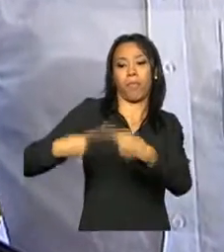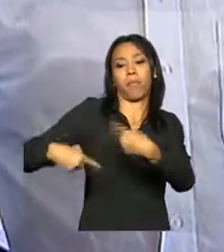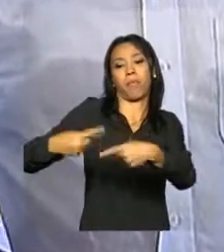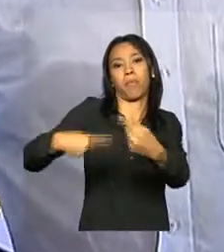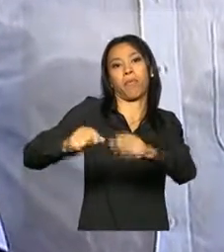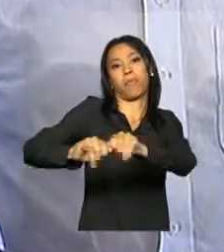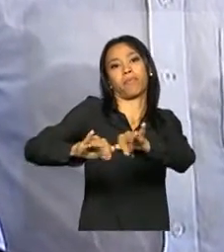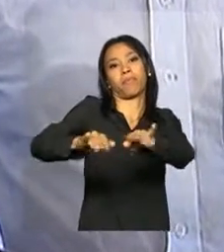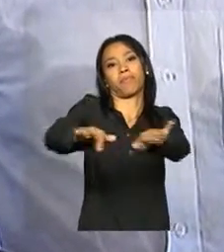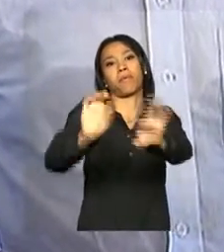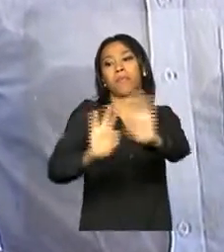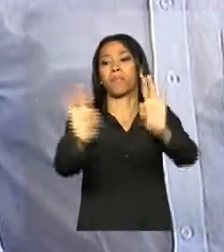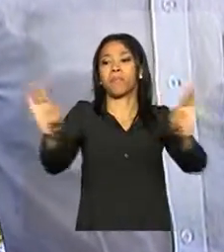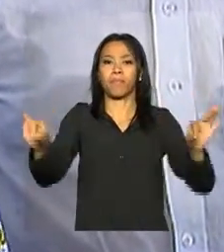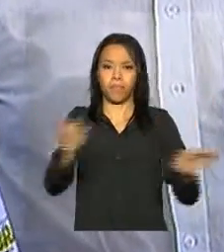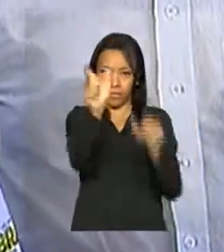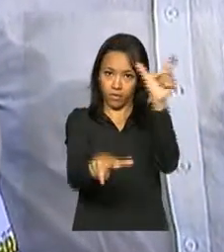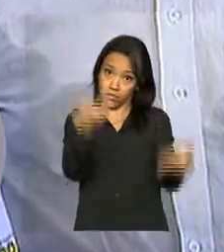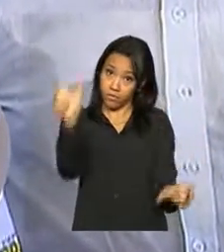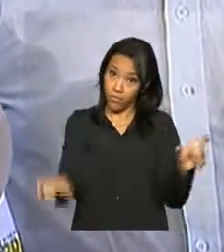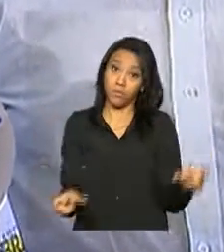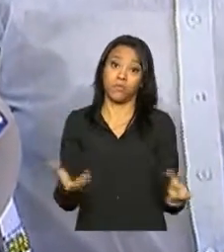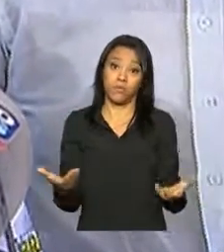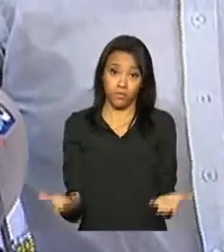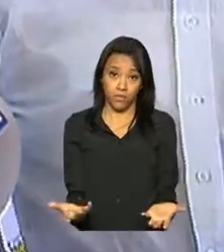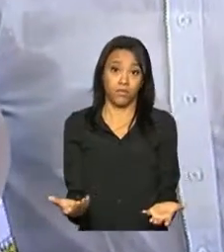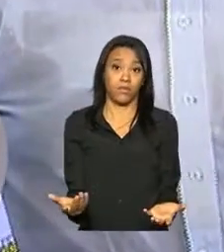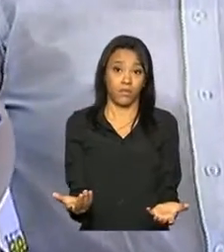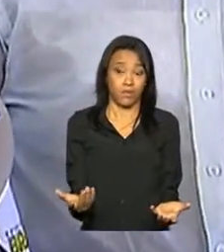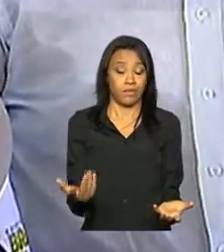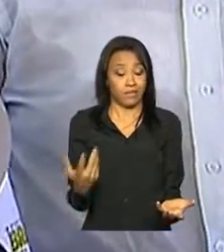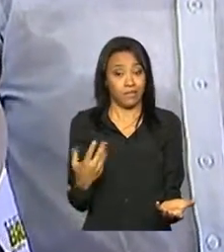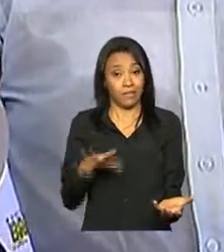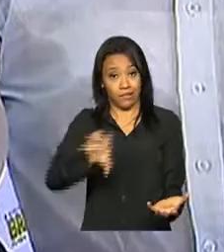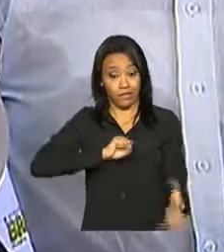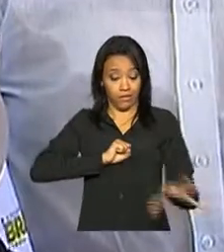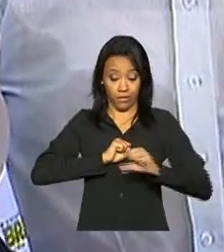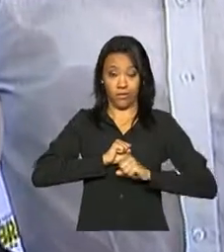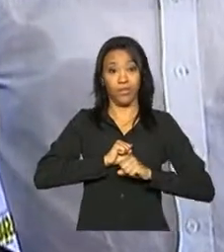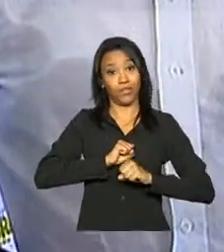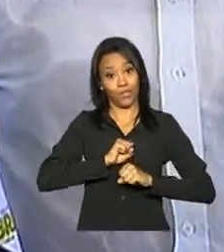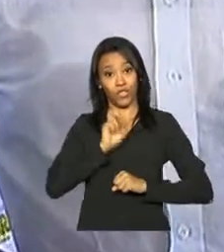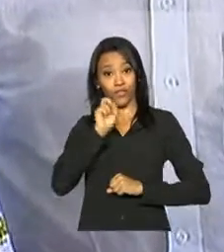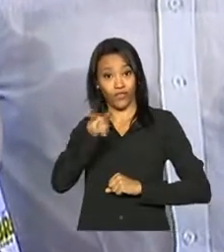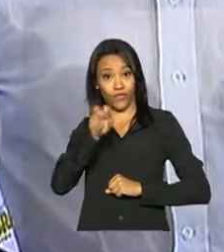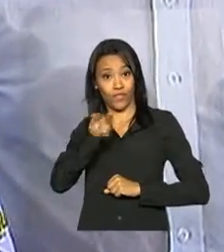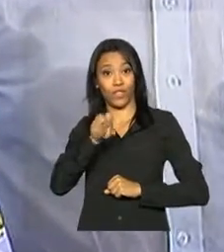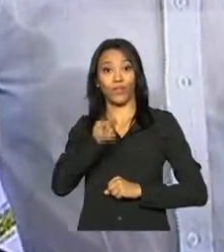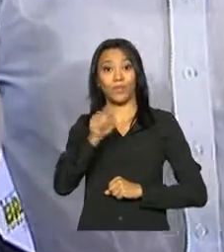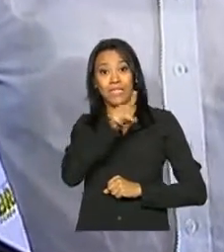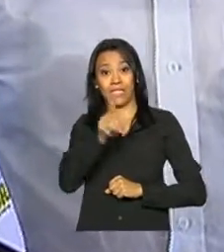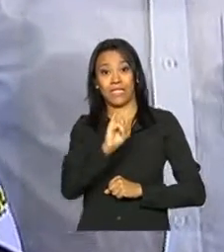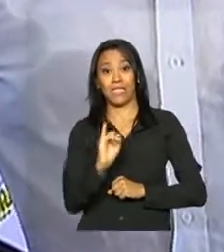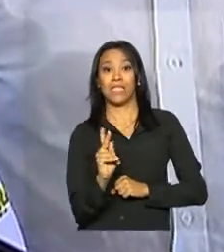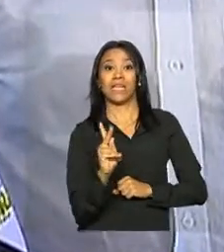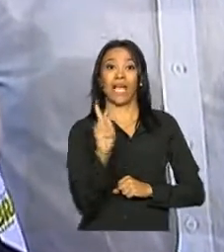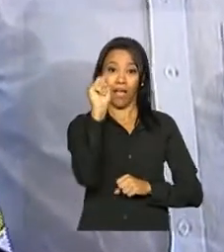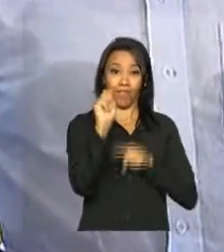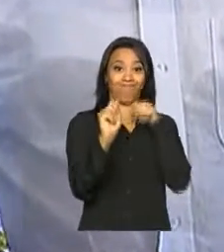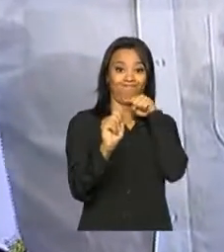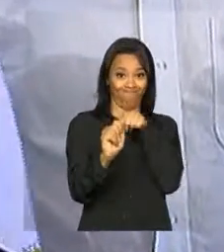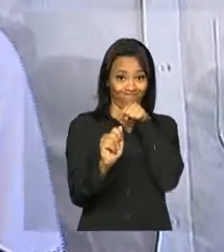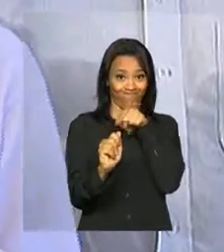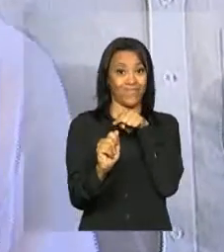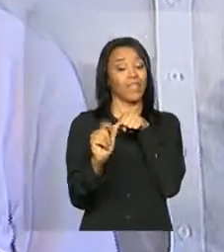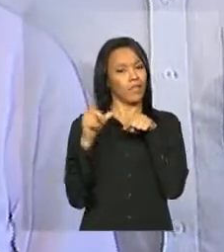passe a picar as pessoas podendo transmitir esse vírus que tem uma altíssima